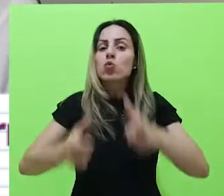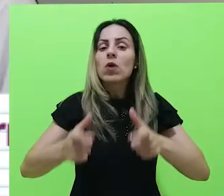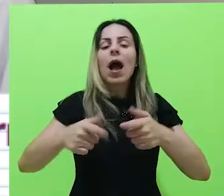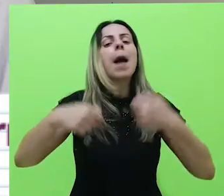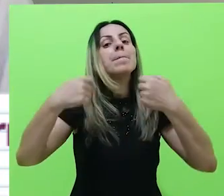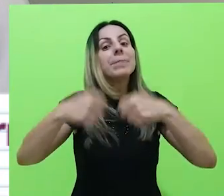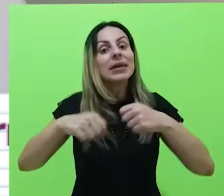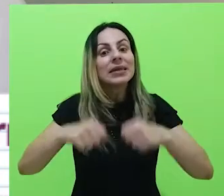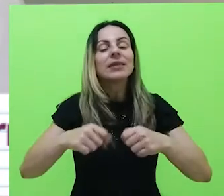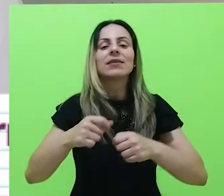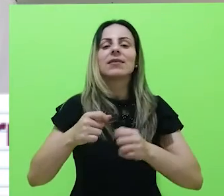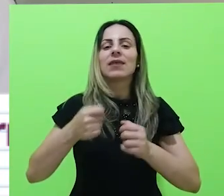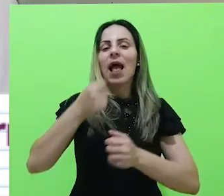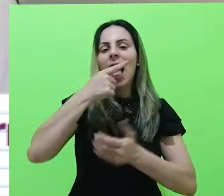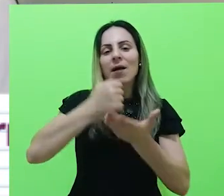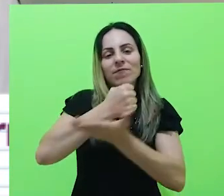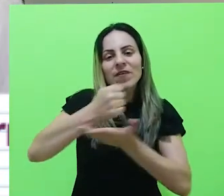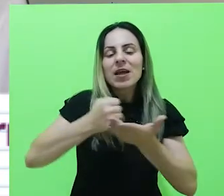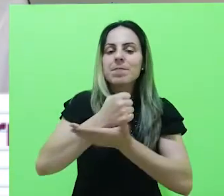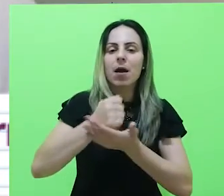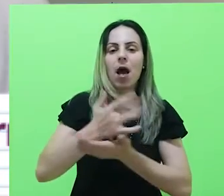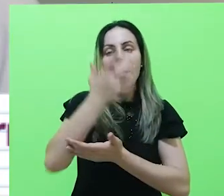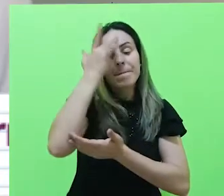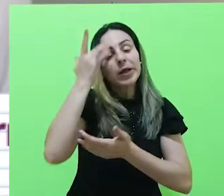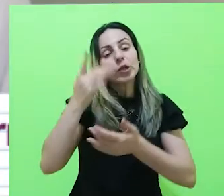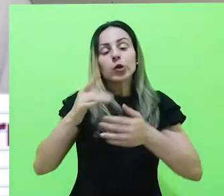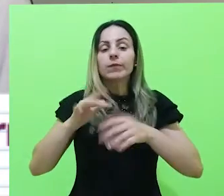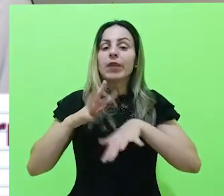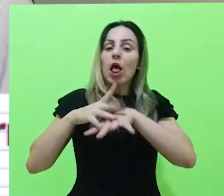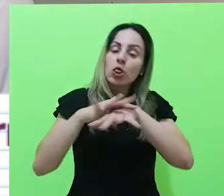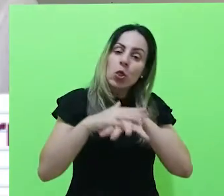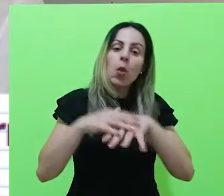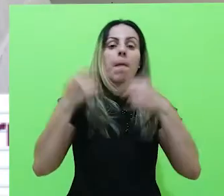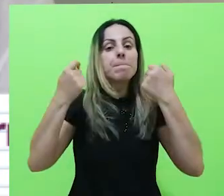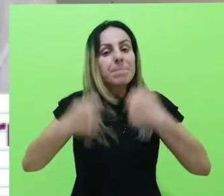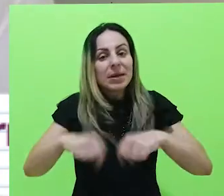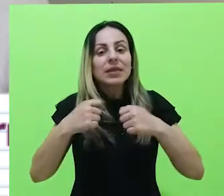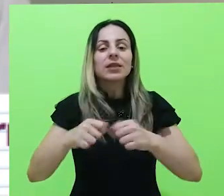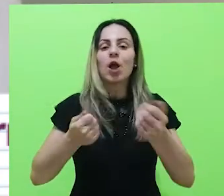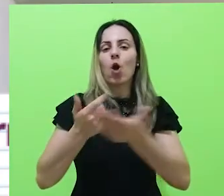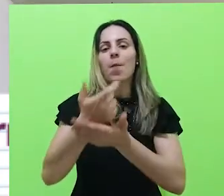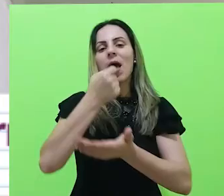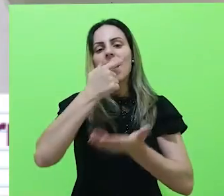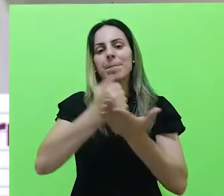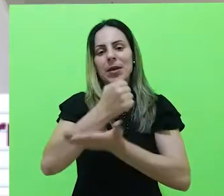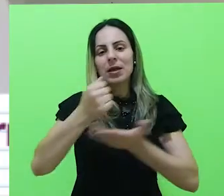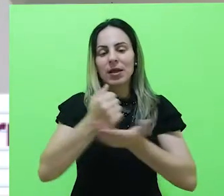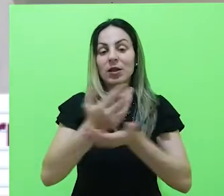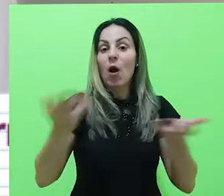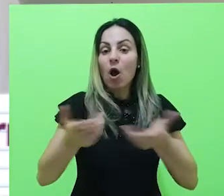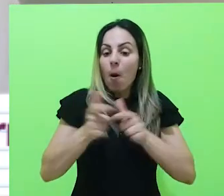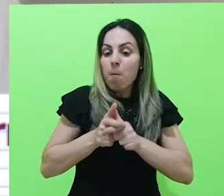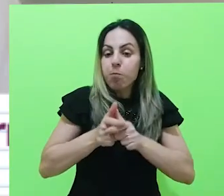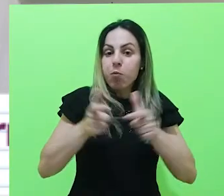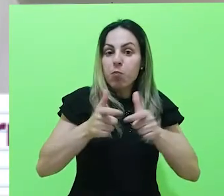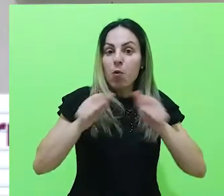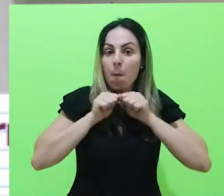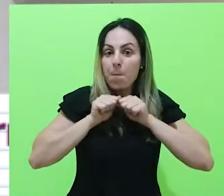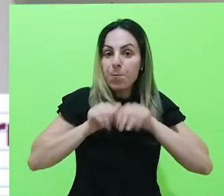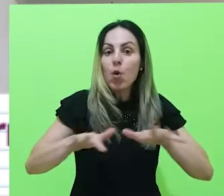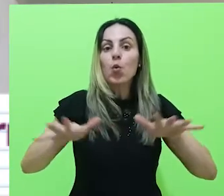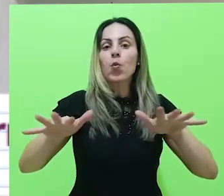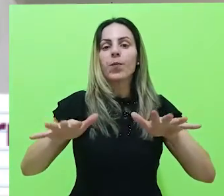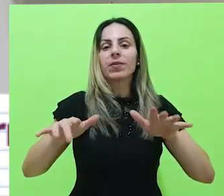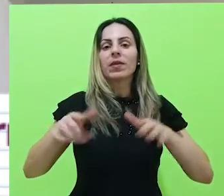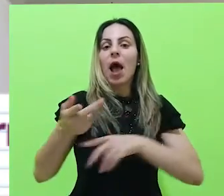farmácia, né? As pessoas, infelizmente, não deixam de adoecer e precisar dos medicamentos. Então, esse aquecimento no mercado, ele faz